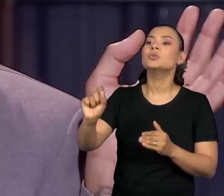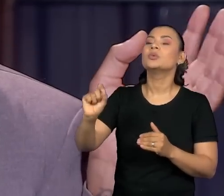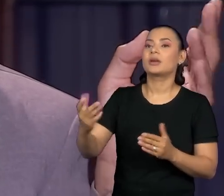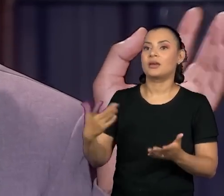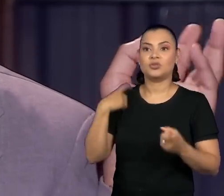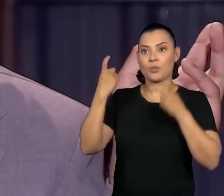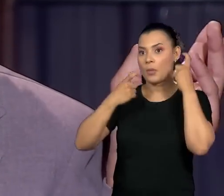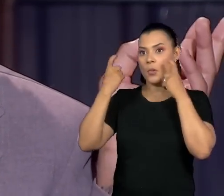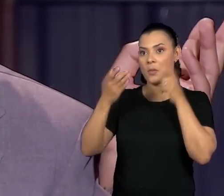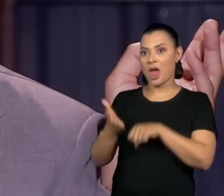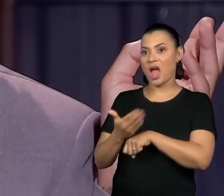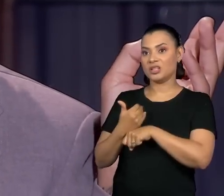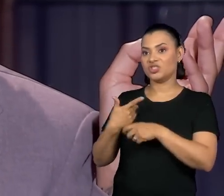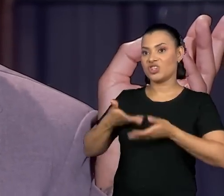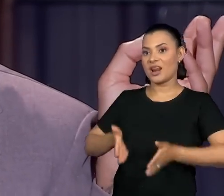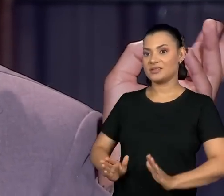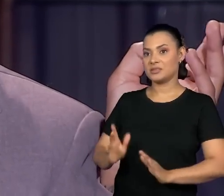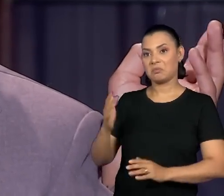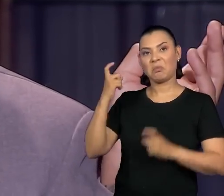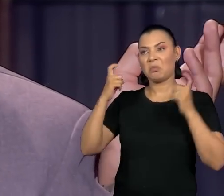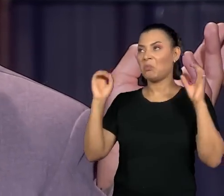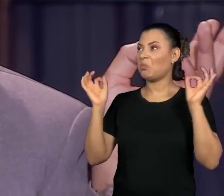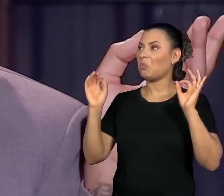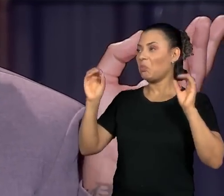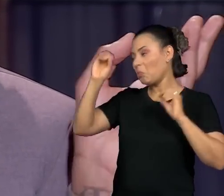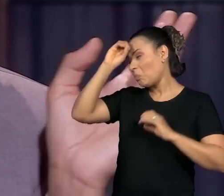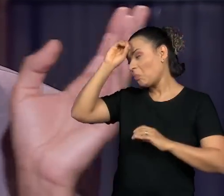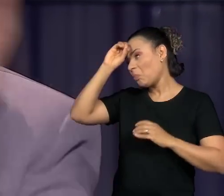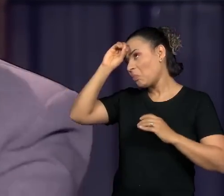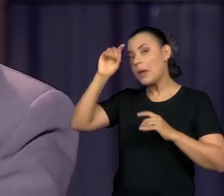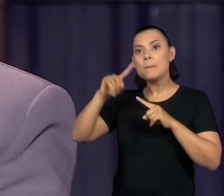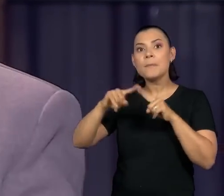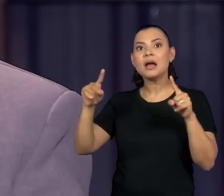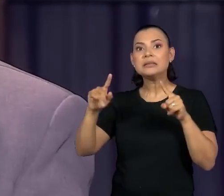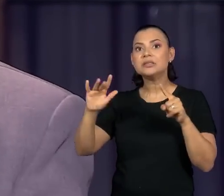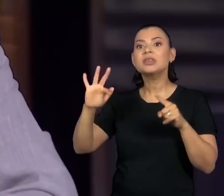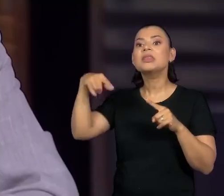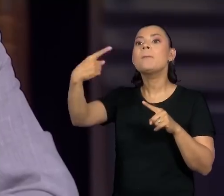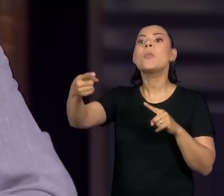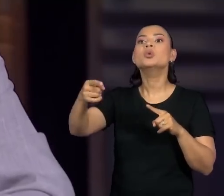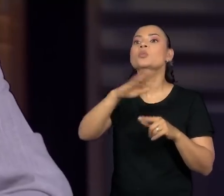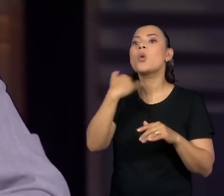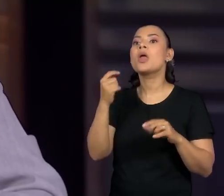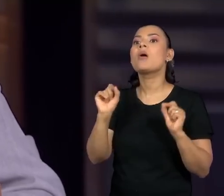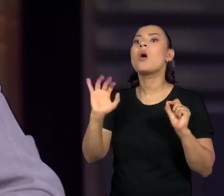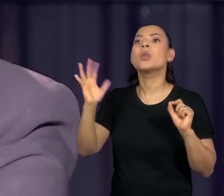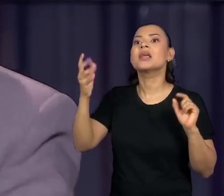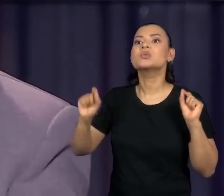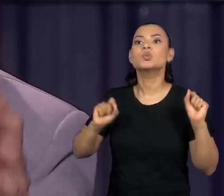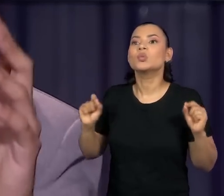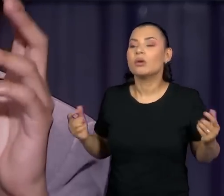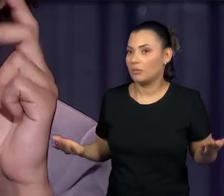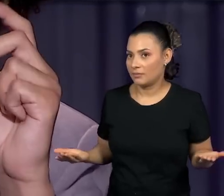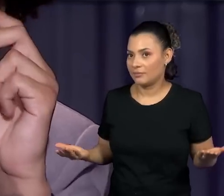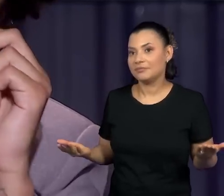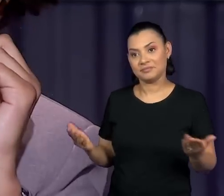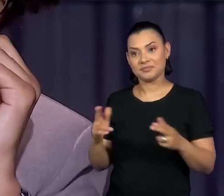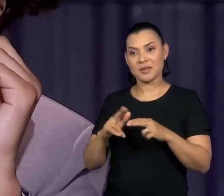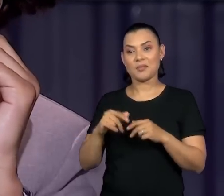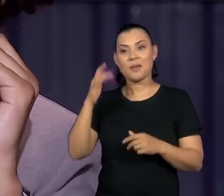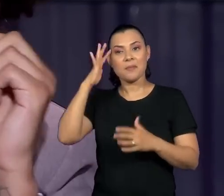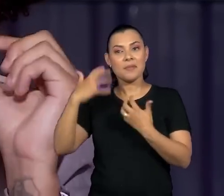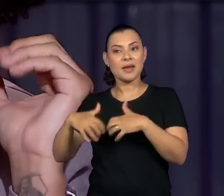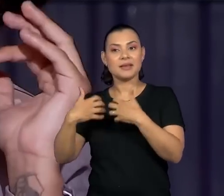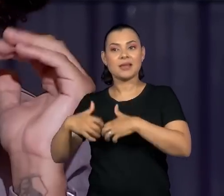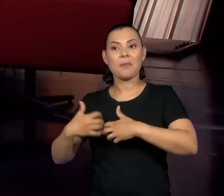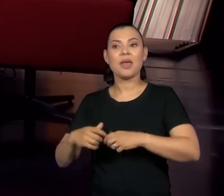com o que vem antes da gente nascer, da gente nascer, mas se preocupa com o que vem depois, sacou? E é muito esse pensamento, tipo assim, eu queria